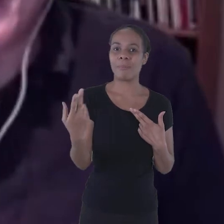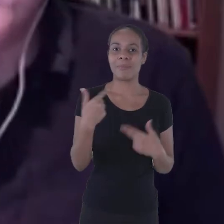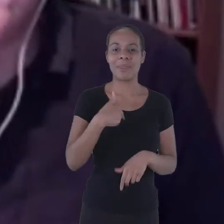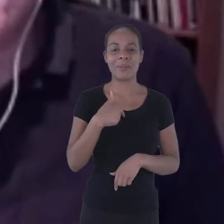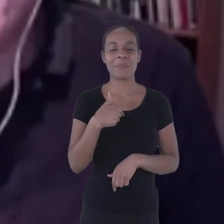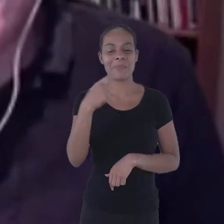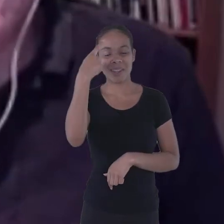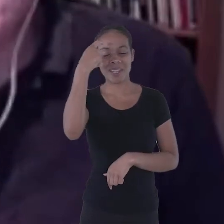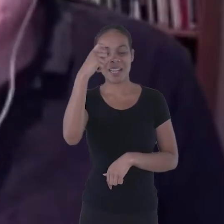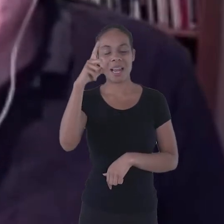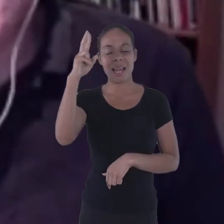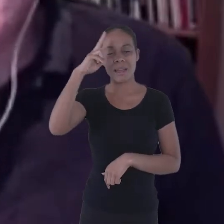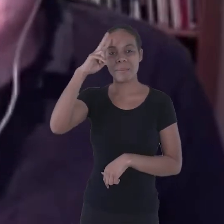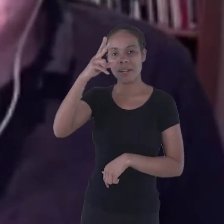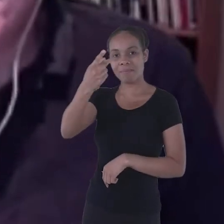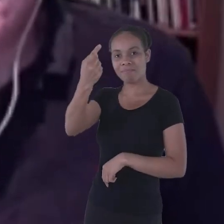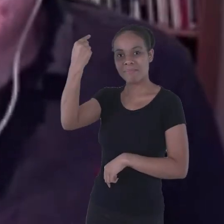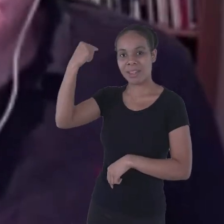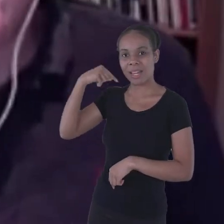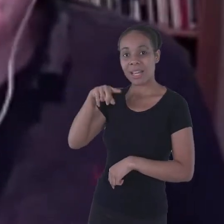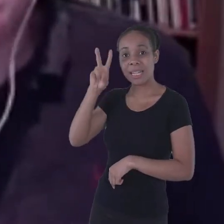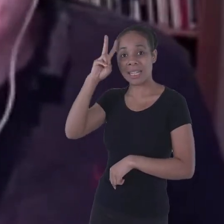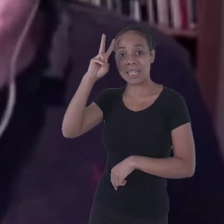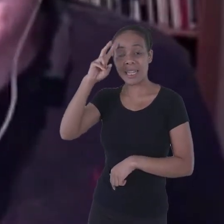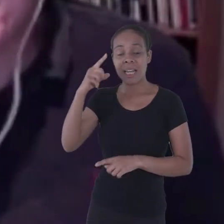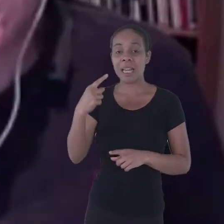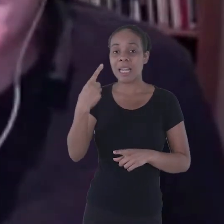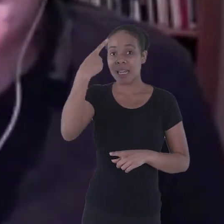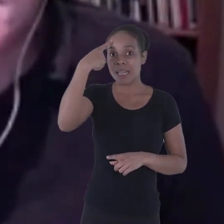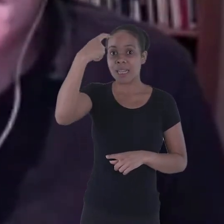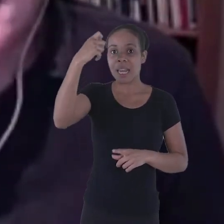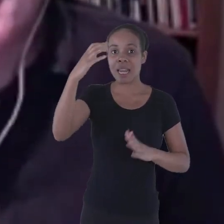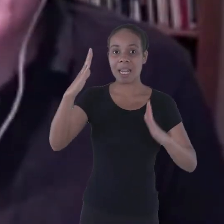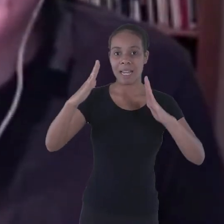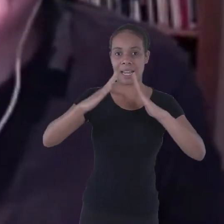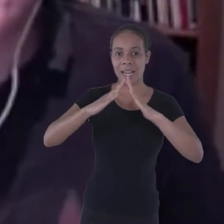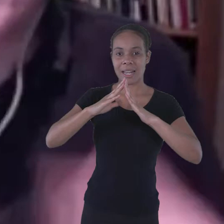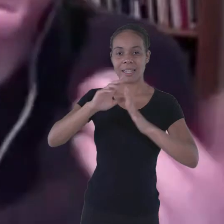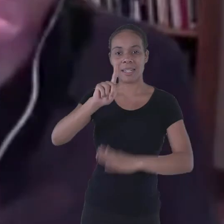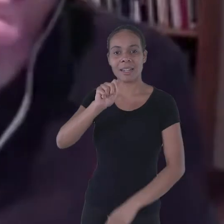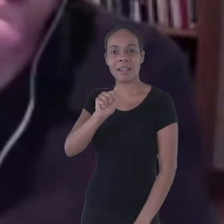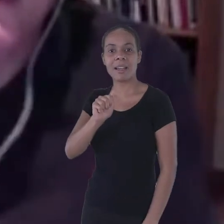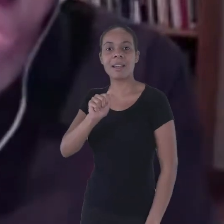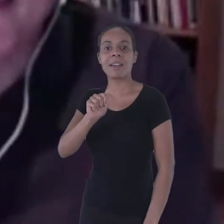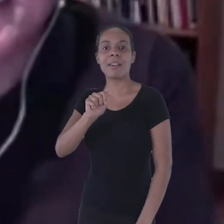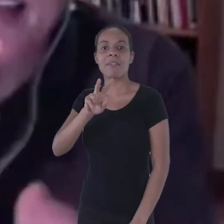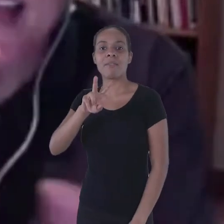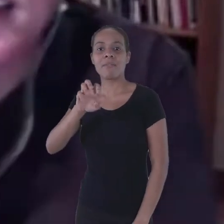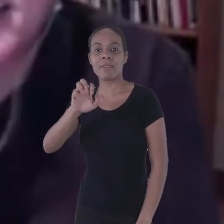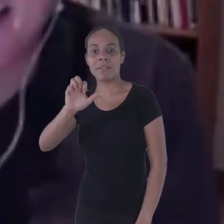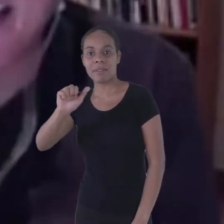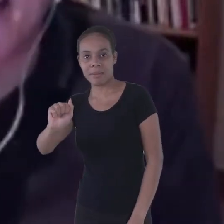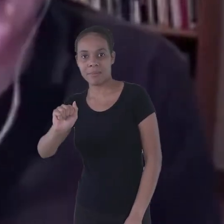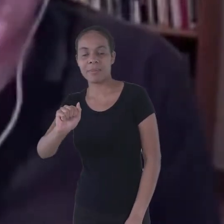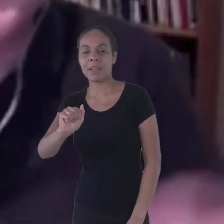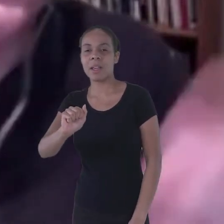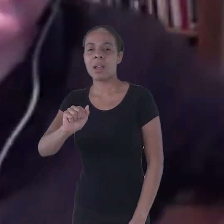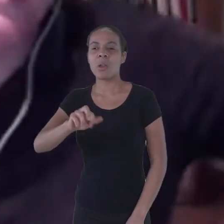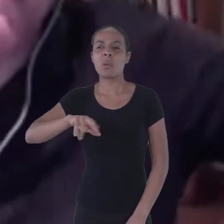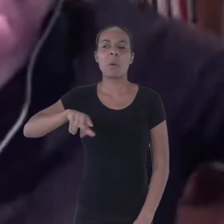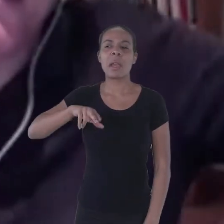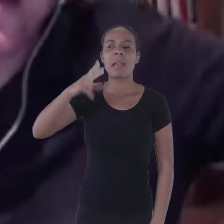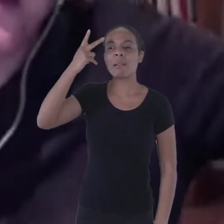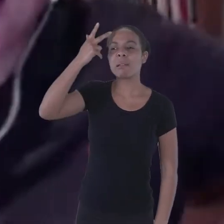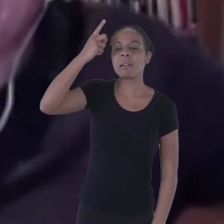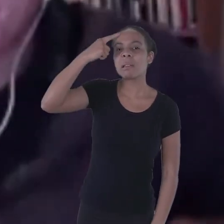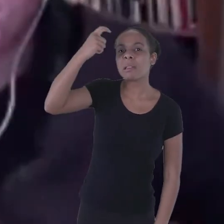da Gávea, a nossa ideia era exatamente de fazer coisas que não estavam só em estar em cena ou